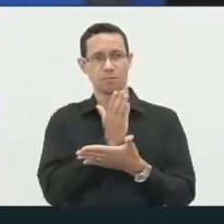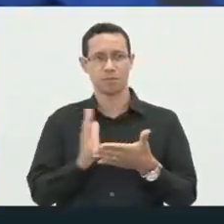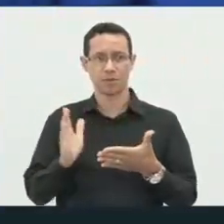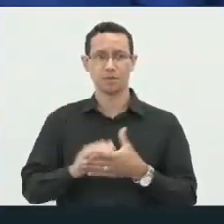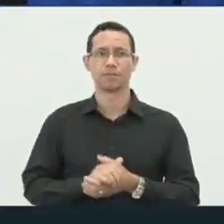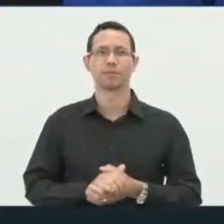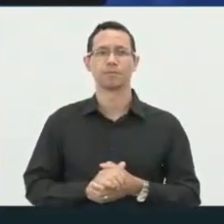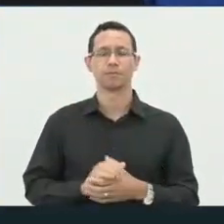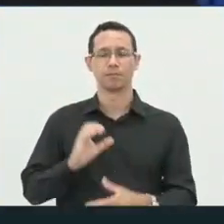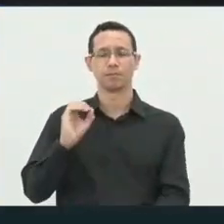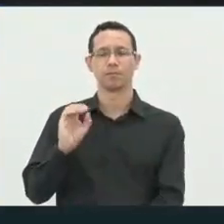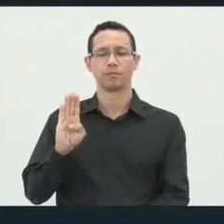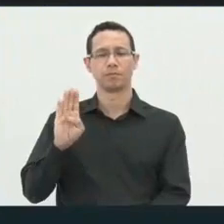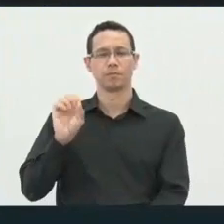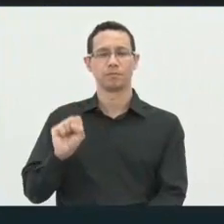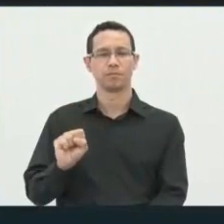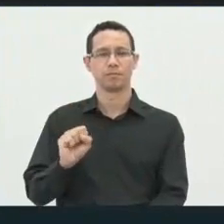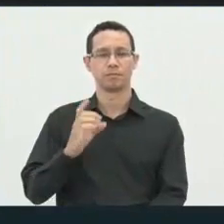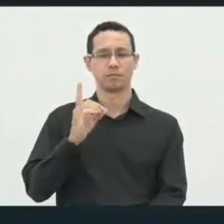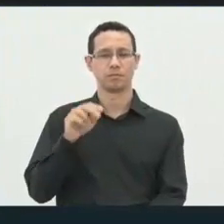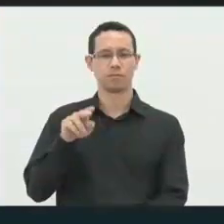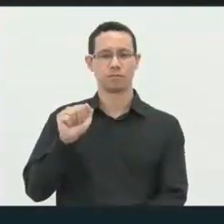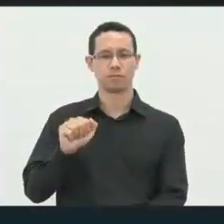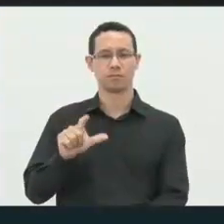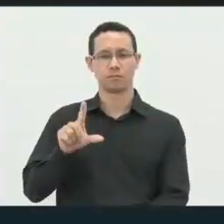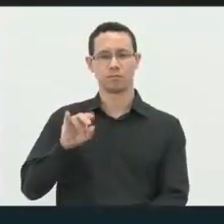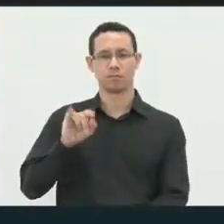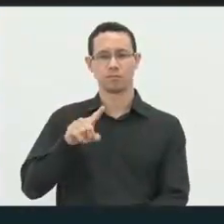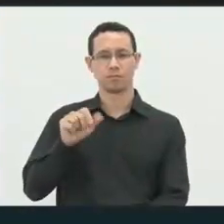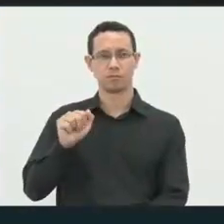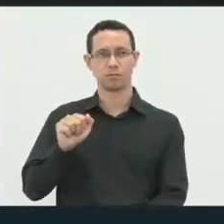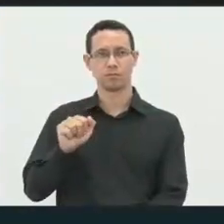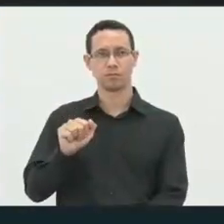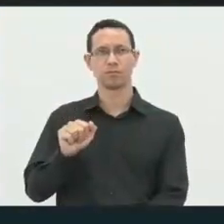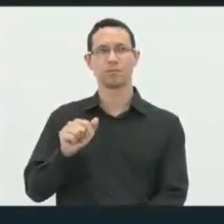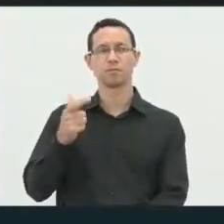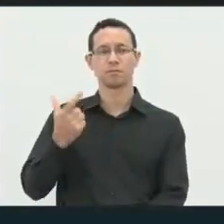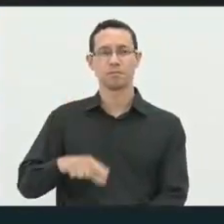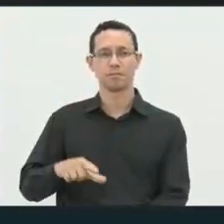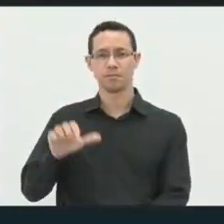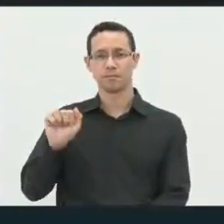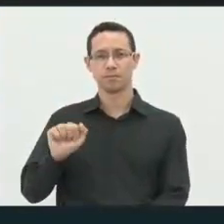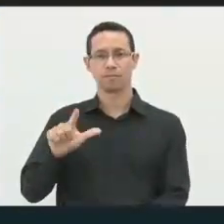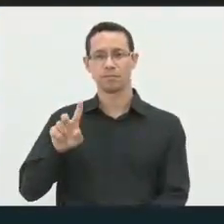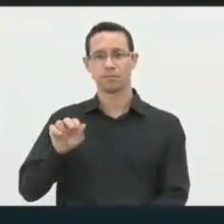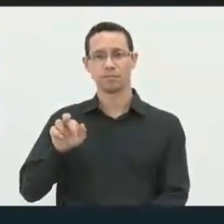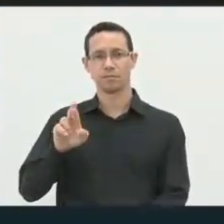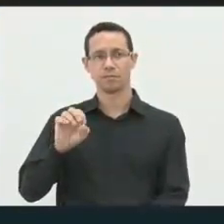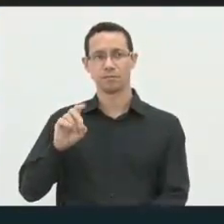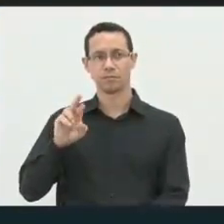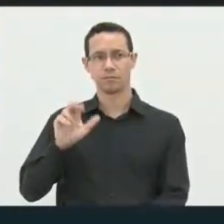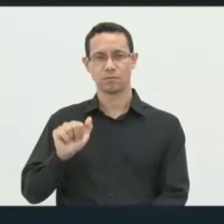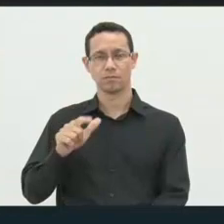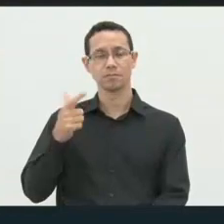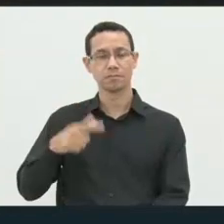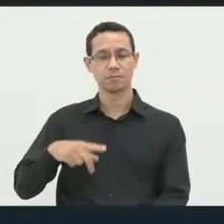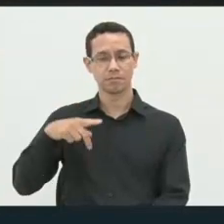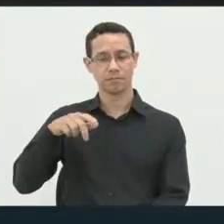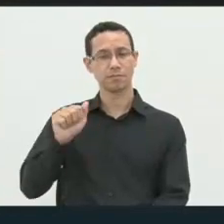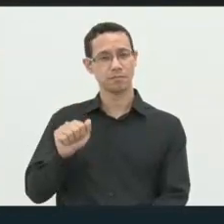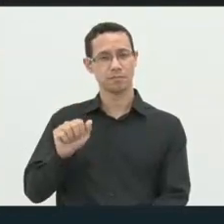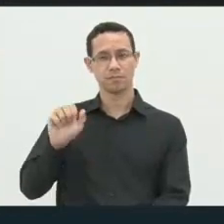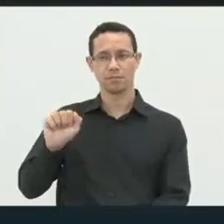Dona Luiza e o peá Dona Luiza e da OBS Alvorada e do PA Alvorada pensando